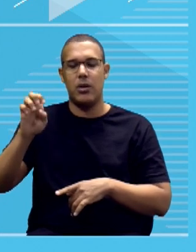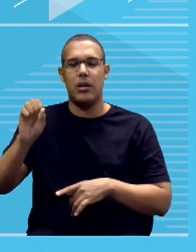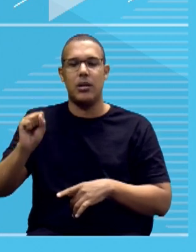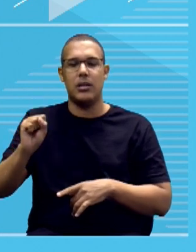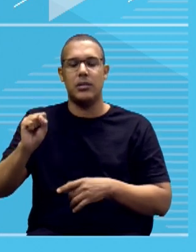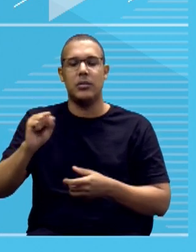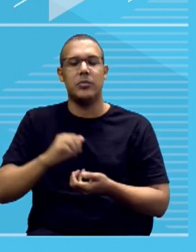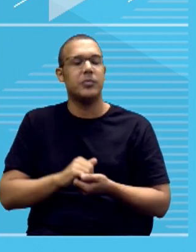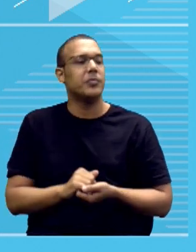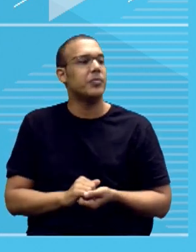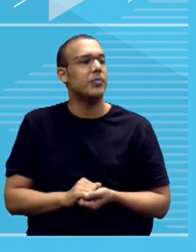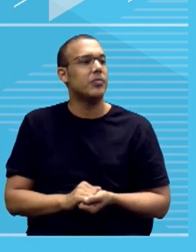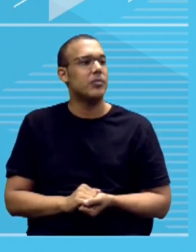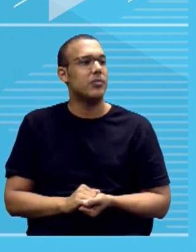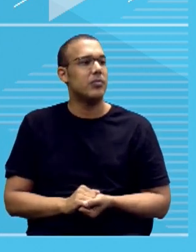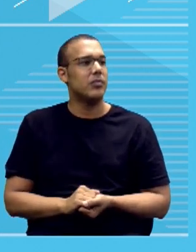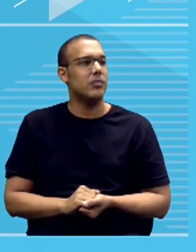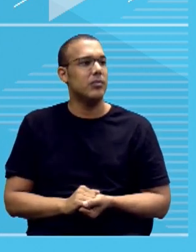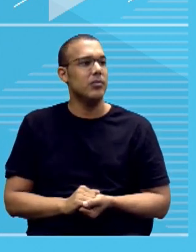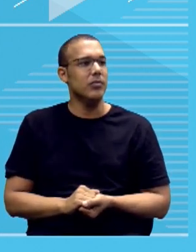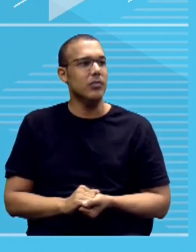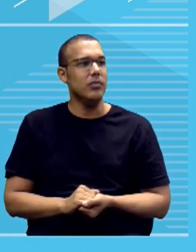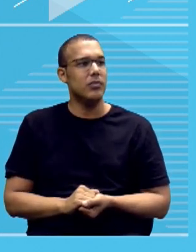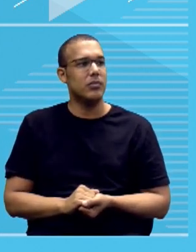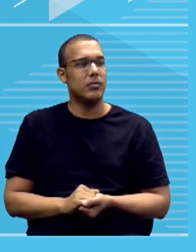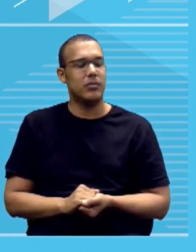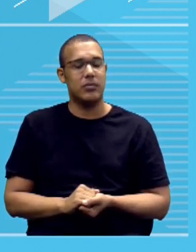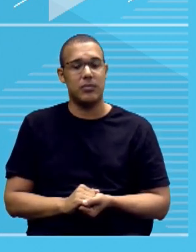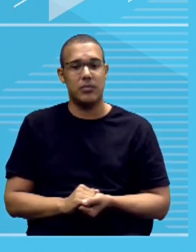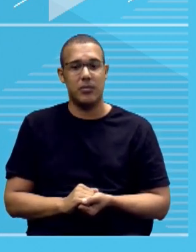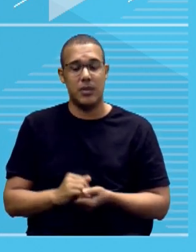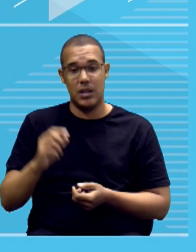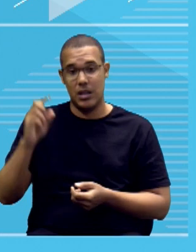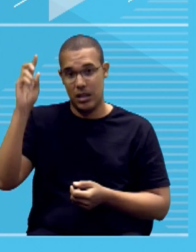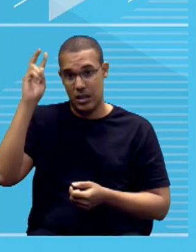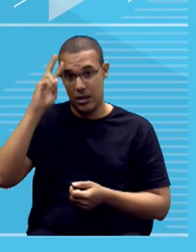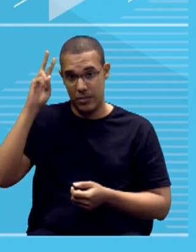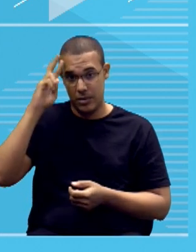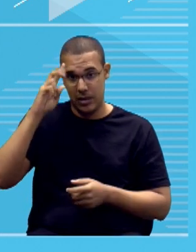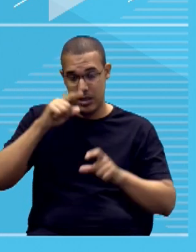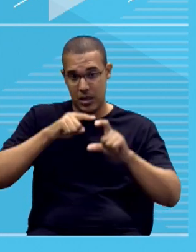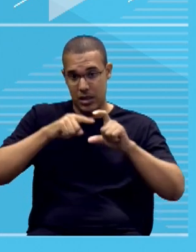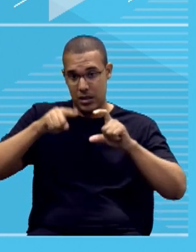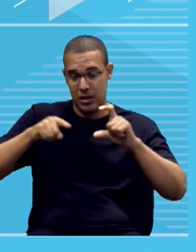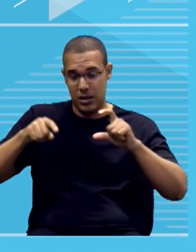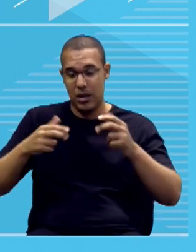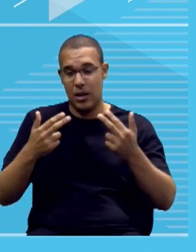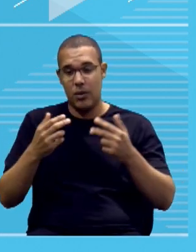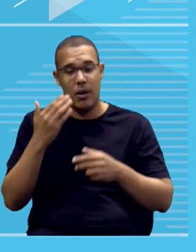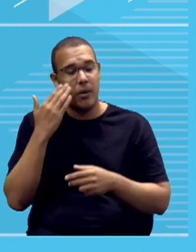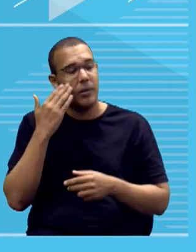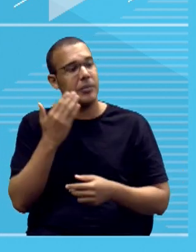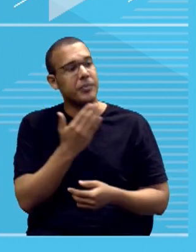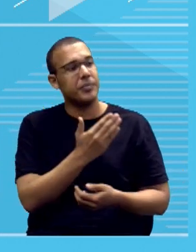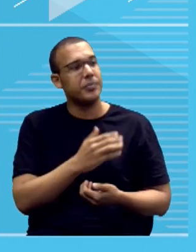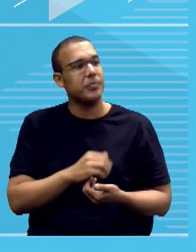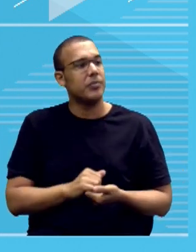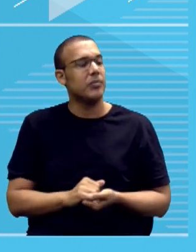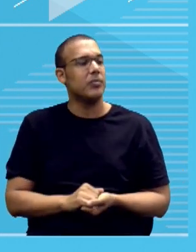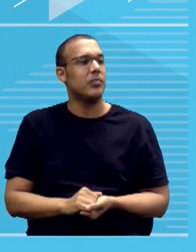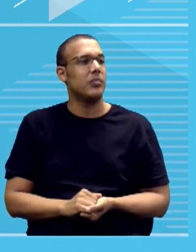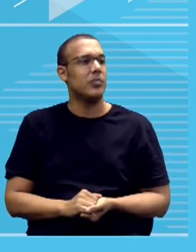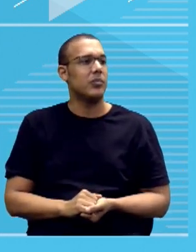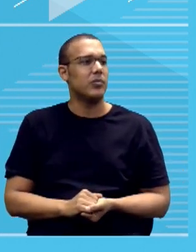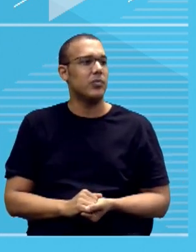interna. Lembrando que a corrente de curto-circuito é igual à força eletromotriz sobre